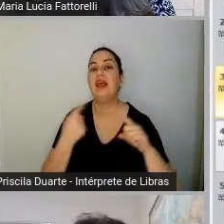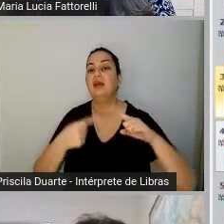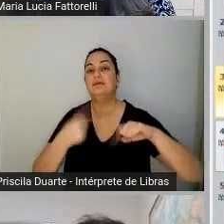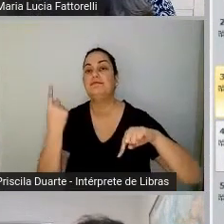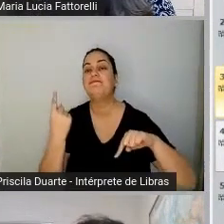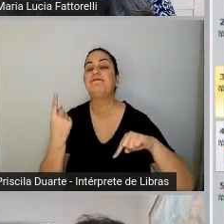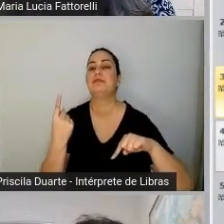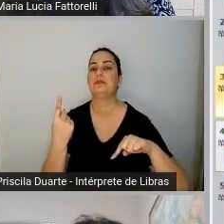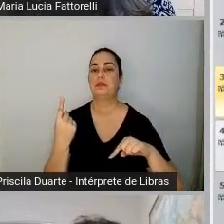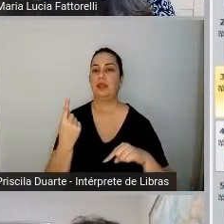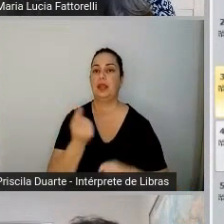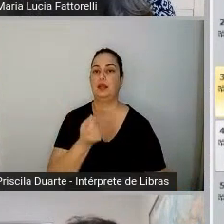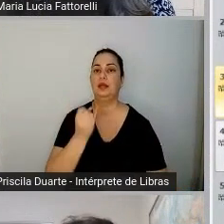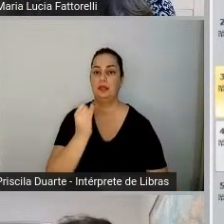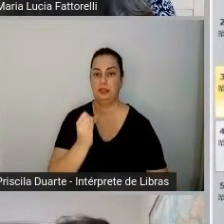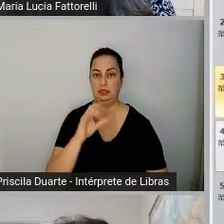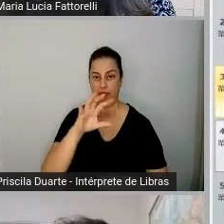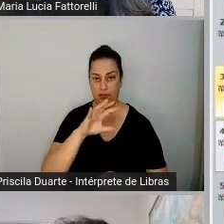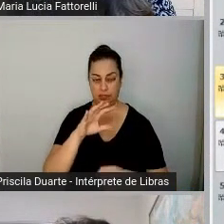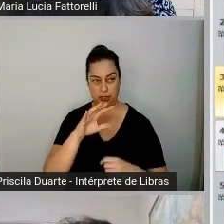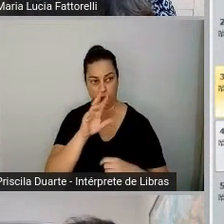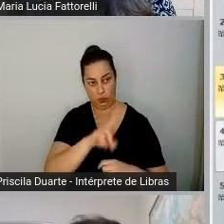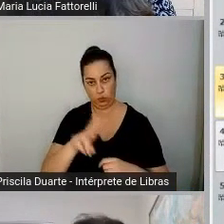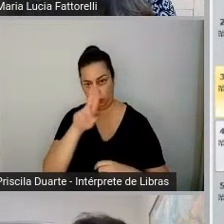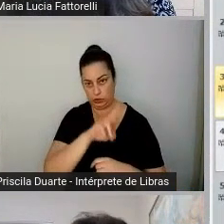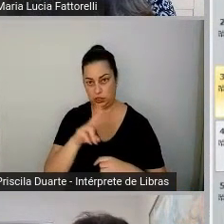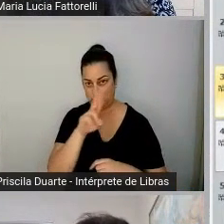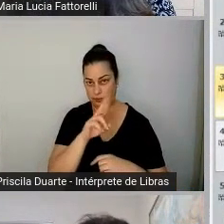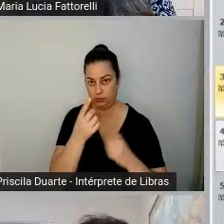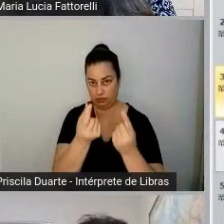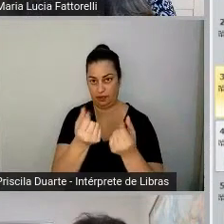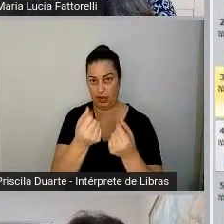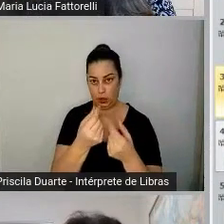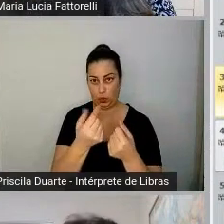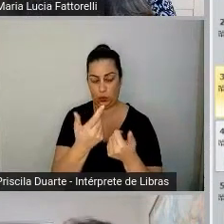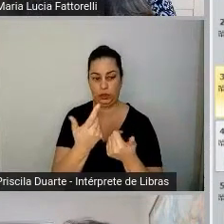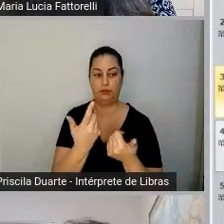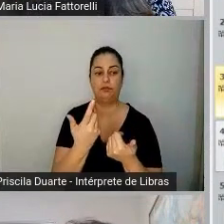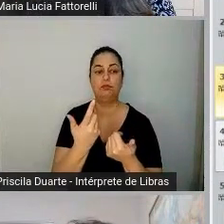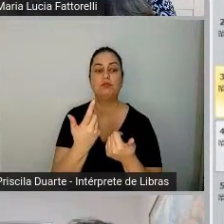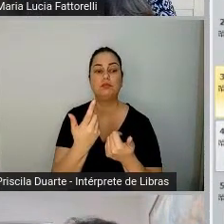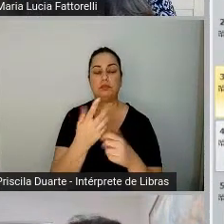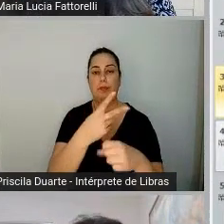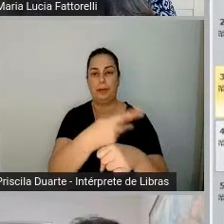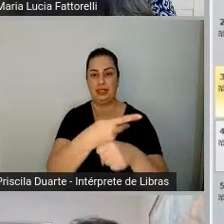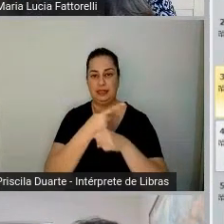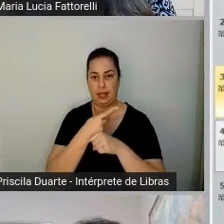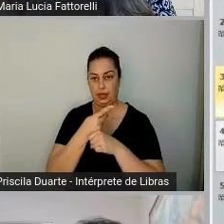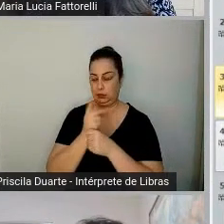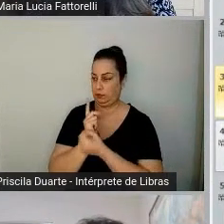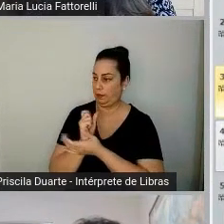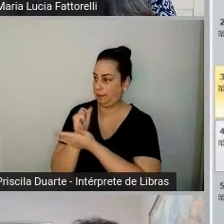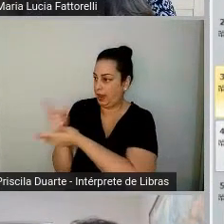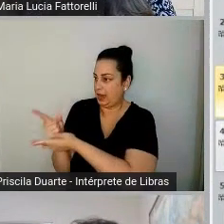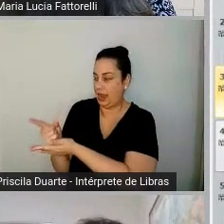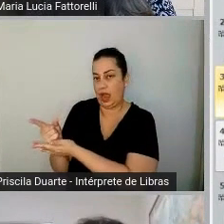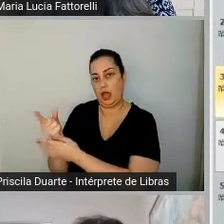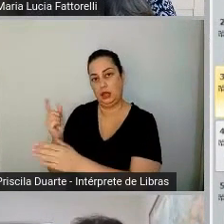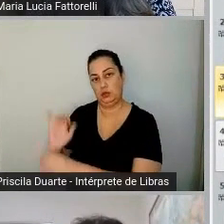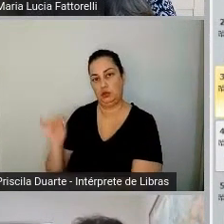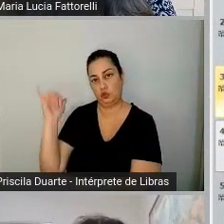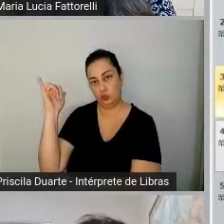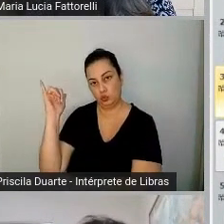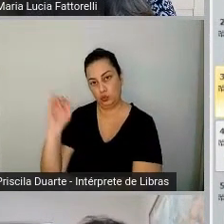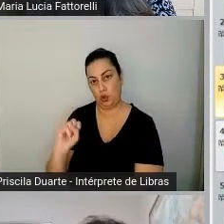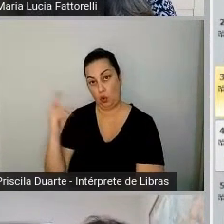pega um empréstimo para pagar a dívida anterior, ou seja, se pega um empréstimo para pagar juros ou dívidas ilegítimas